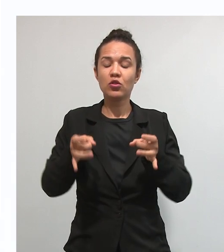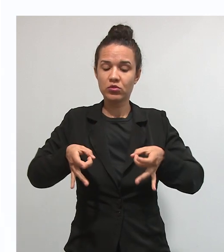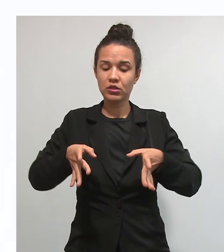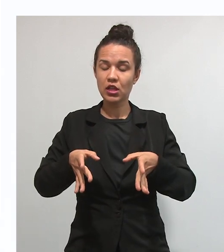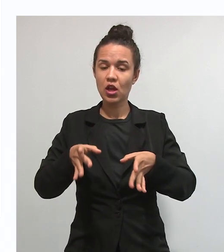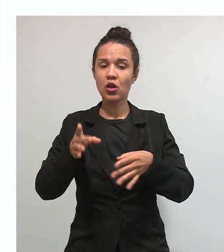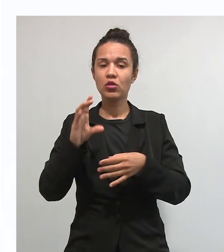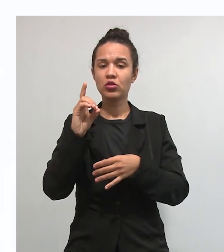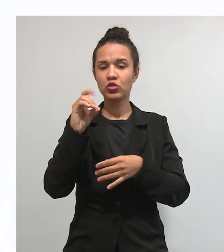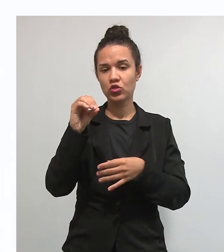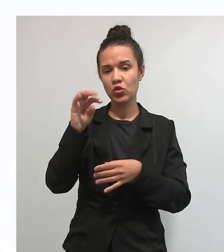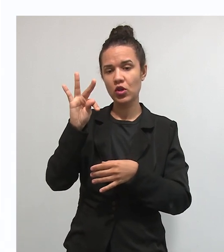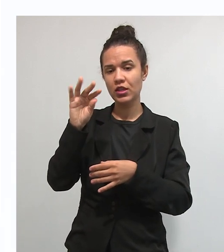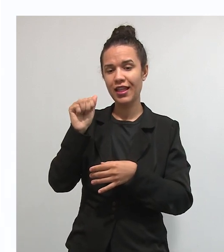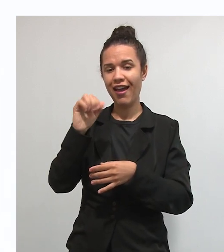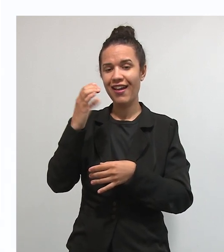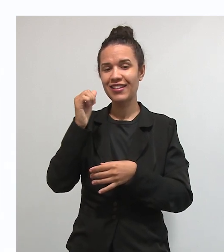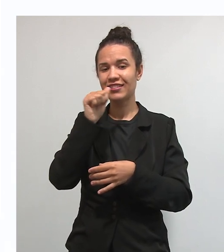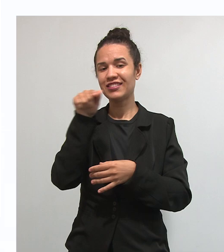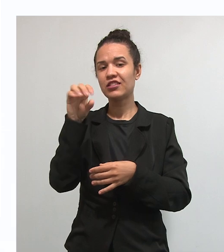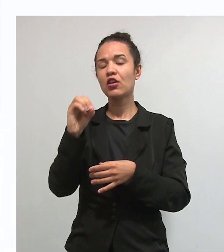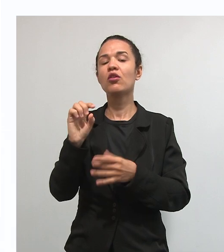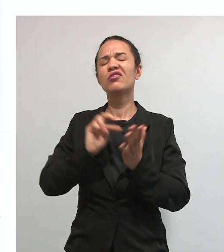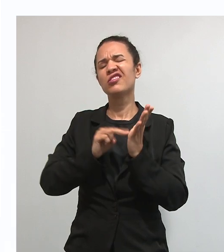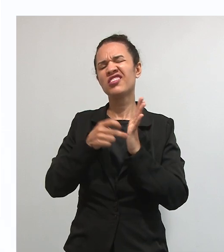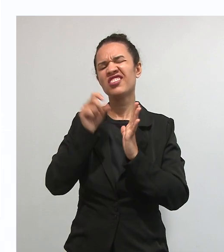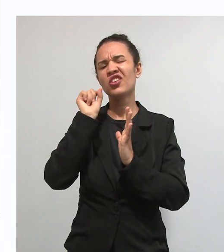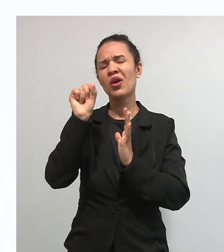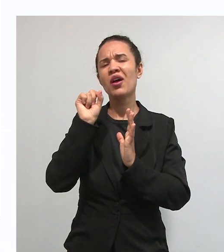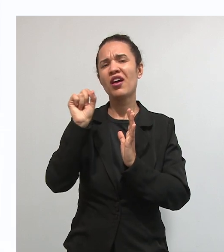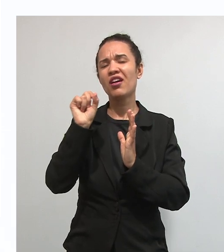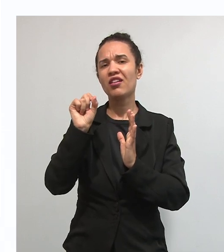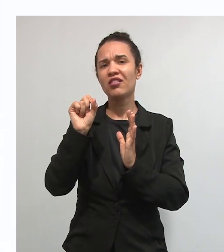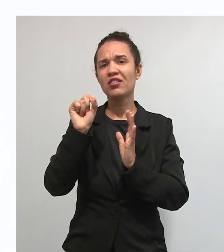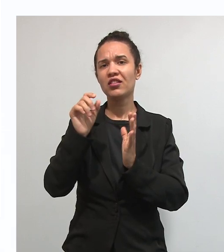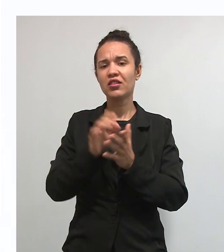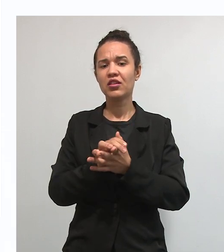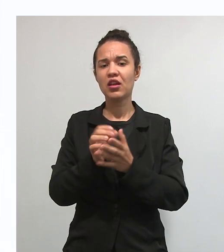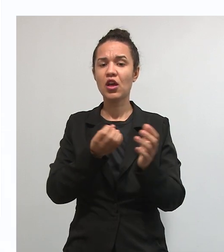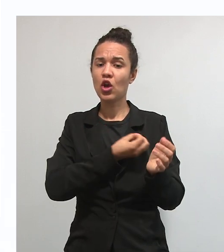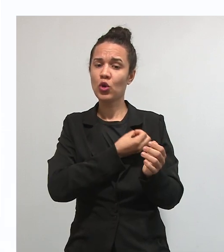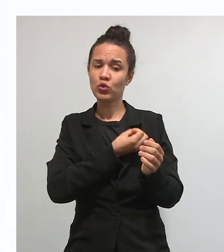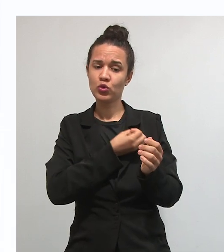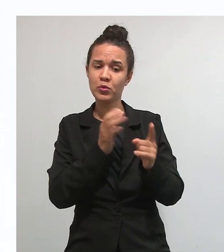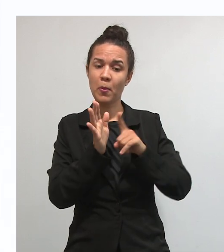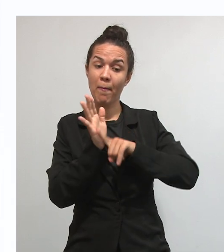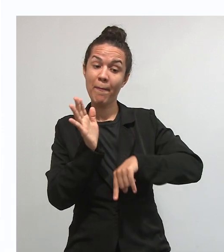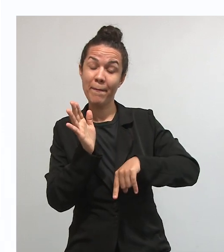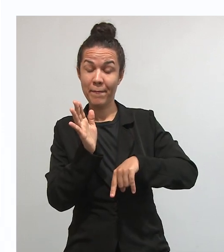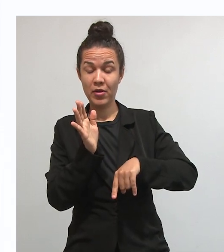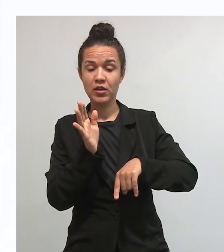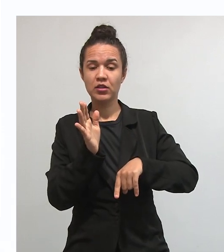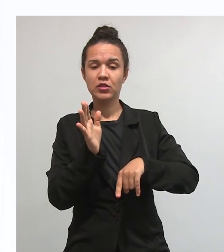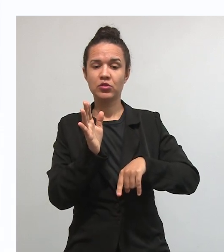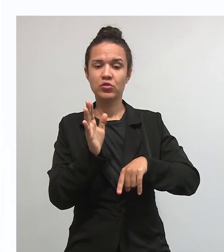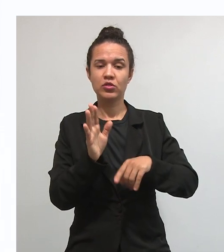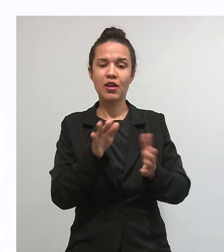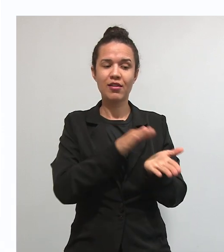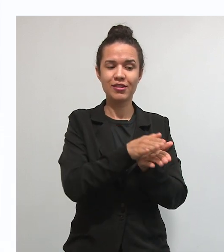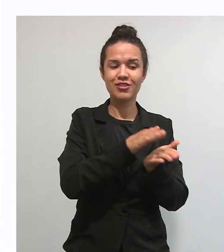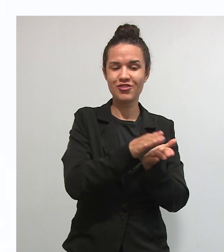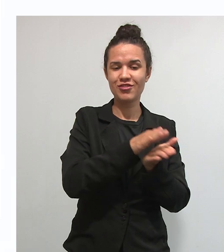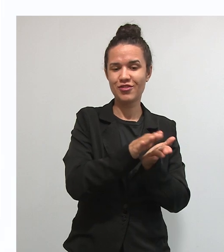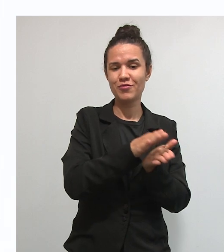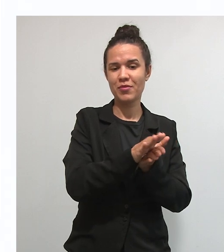dotação, tá? Que é o quê? Que é a dotação atualizada menos a despesa